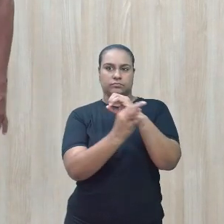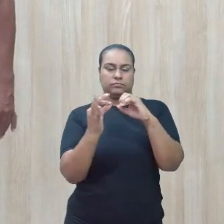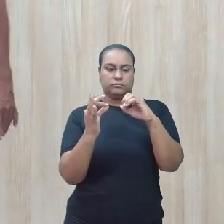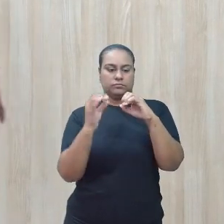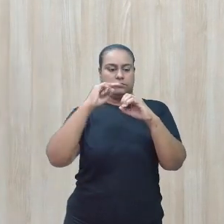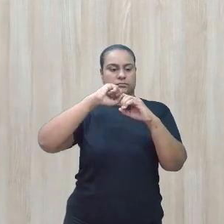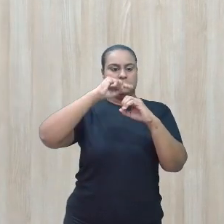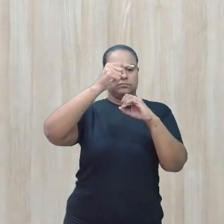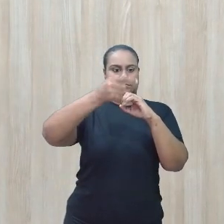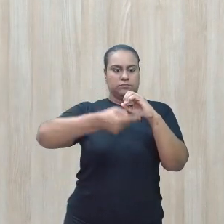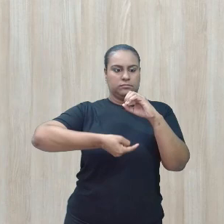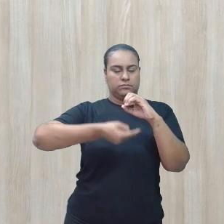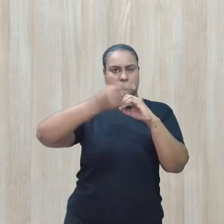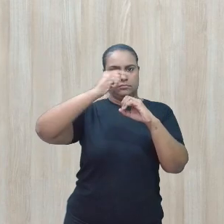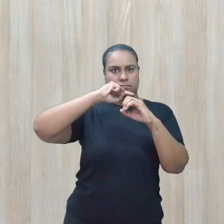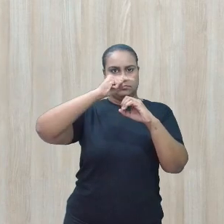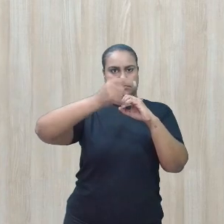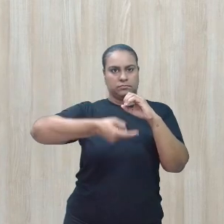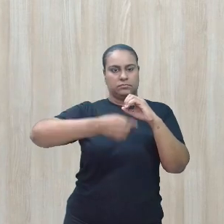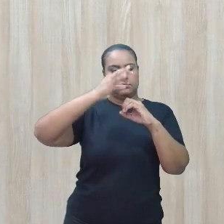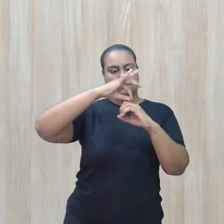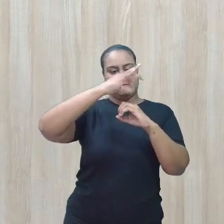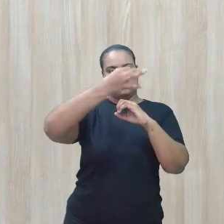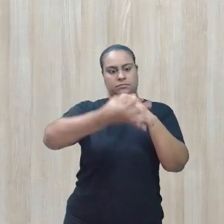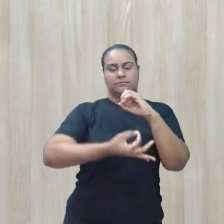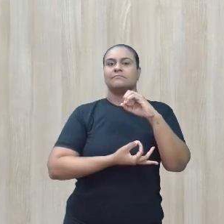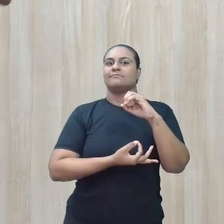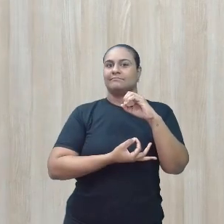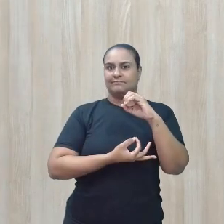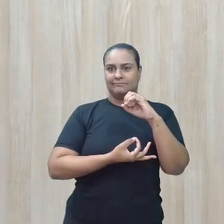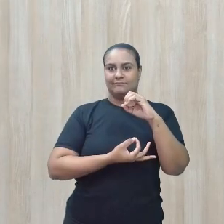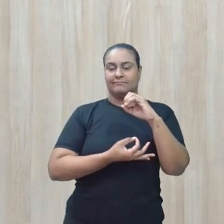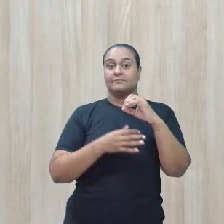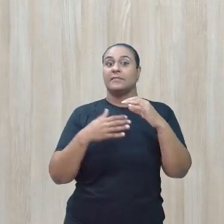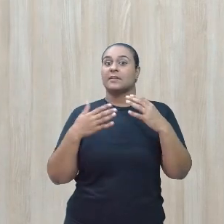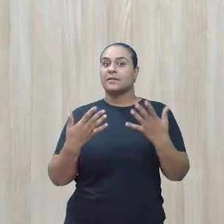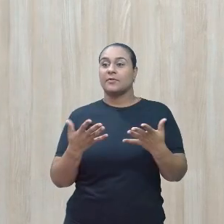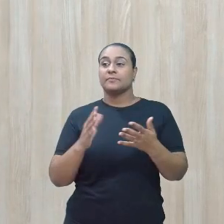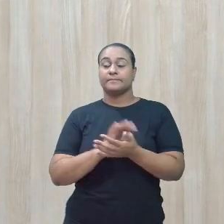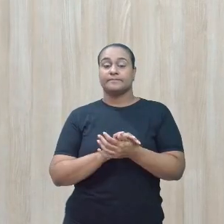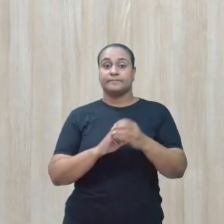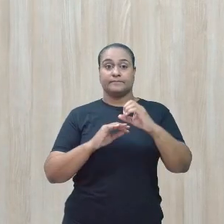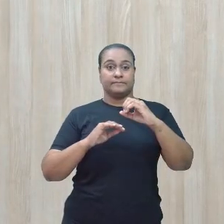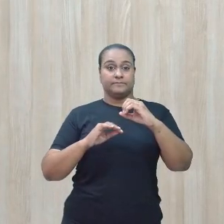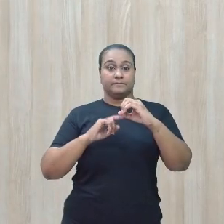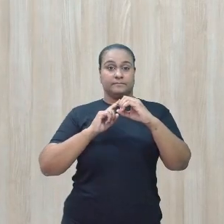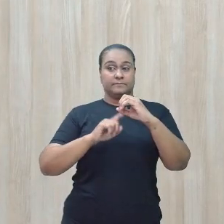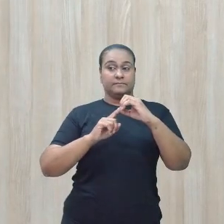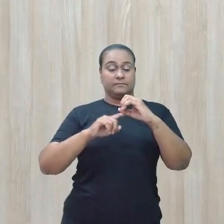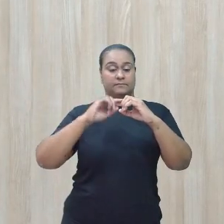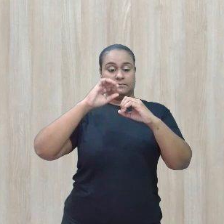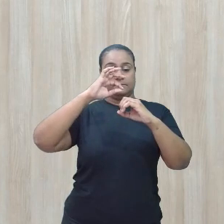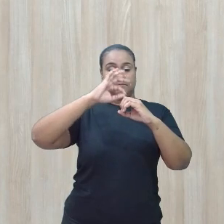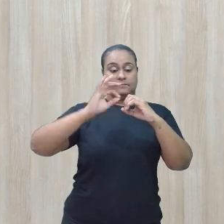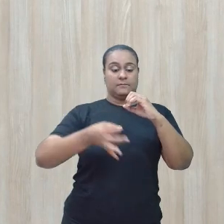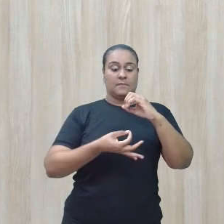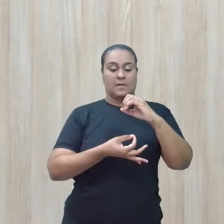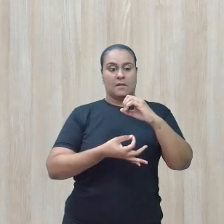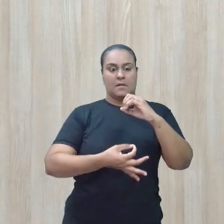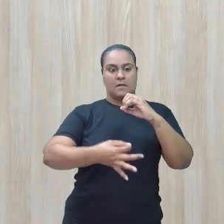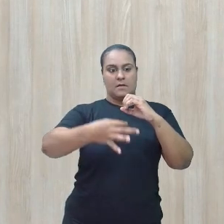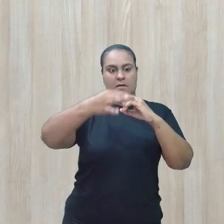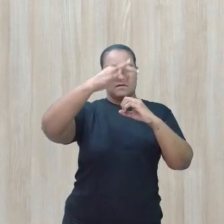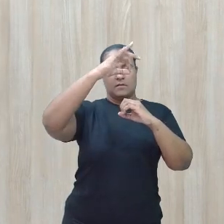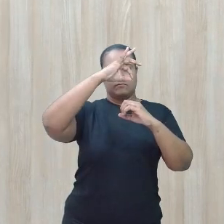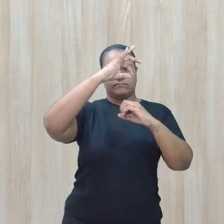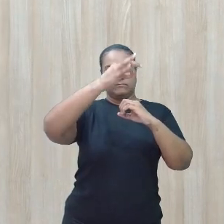latitude. Em relação ao Equador, longitude. Então, já sei, a distância do Equador até o polo, até os